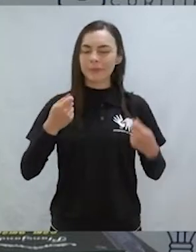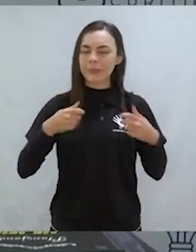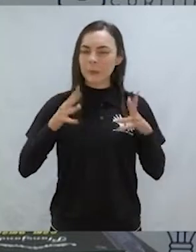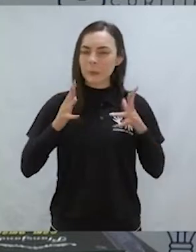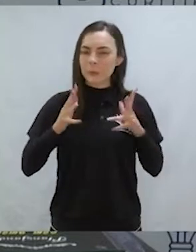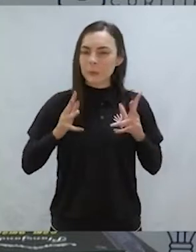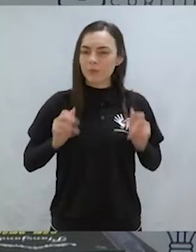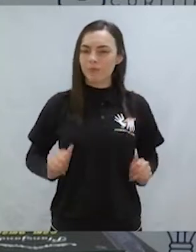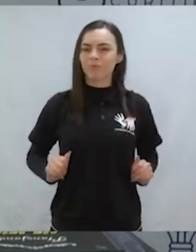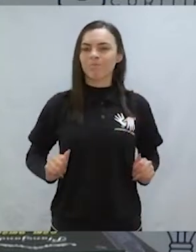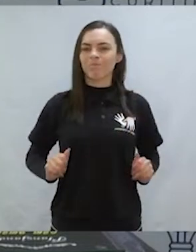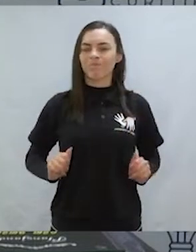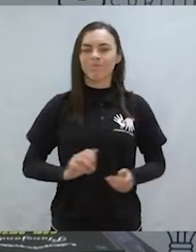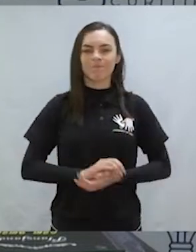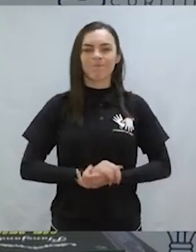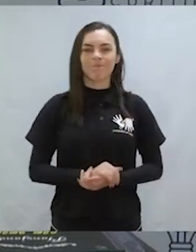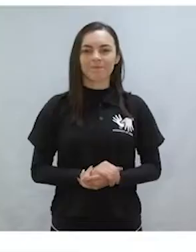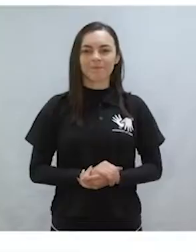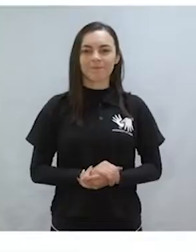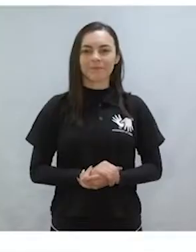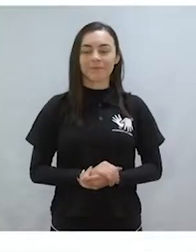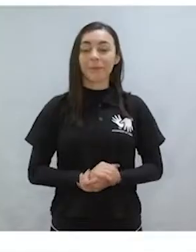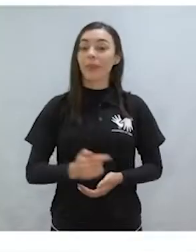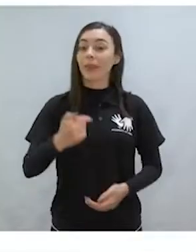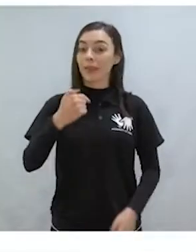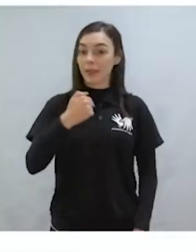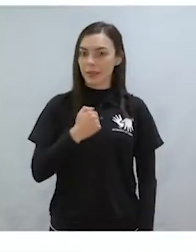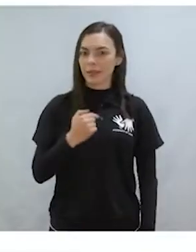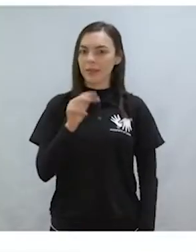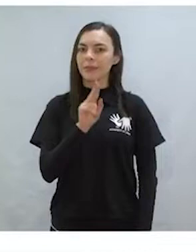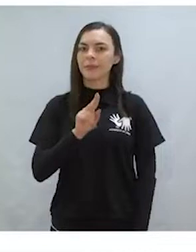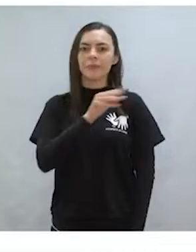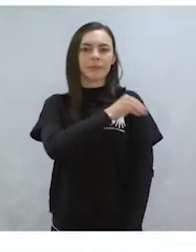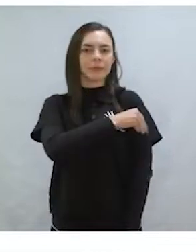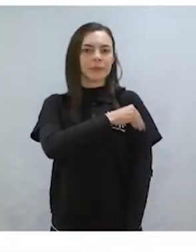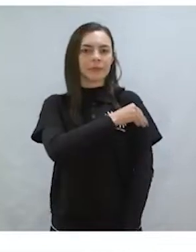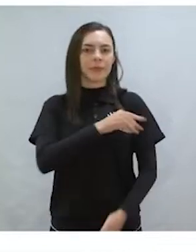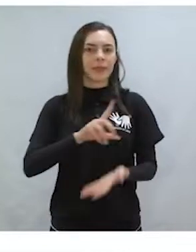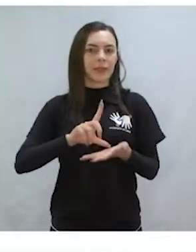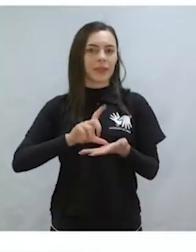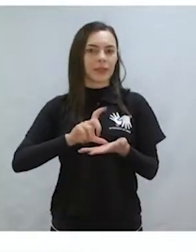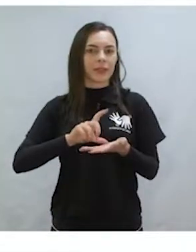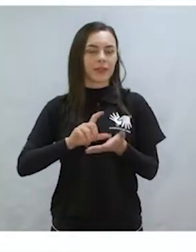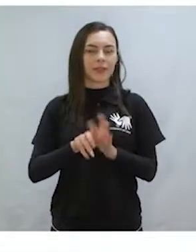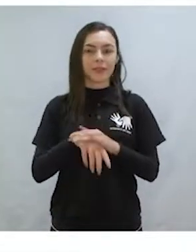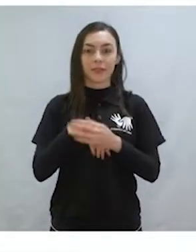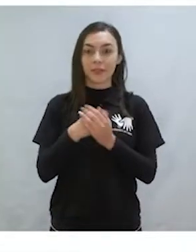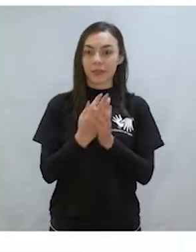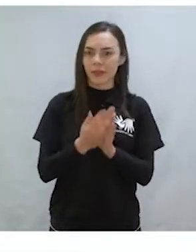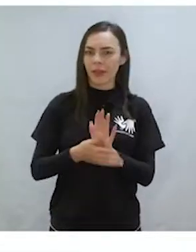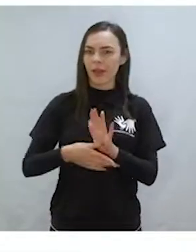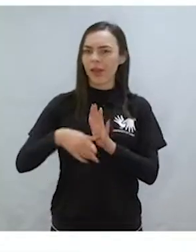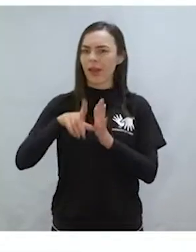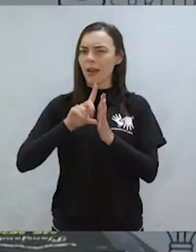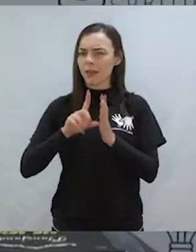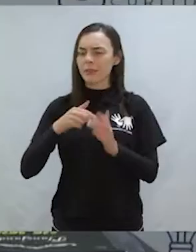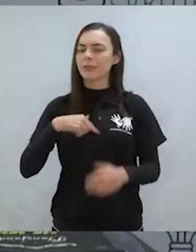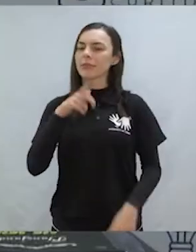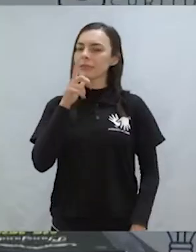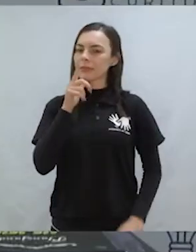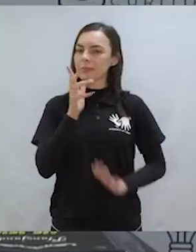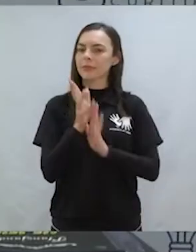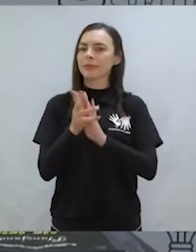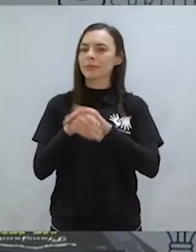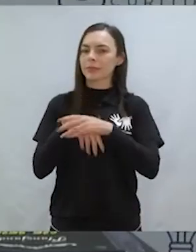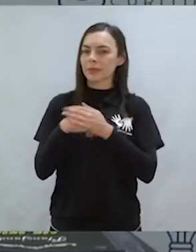bem limpinhas as nossas mãos. Eu aqui usei o álcool em gel, mas antes eu lavei minhas mãos